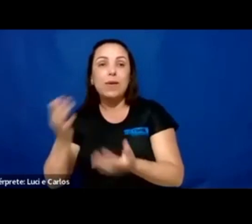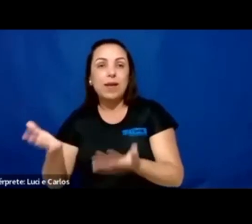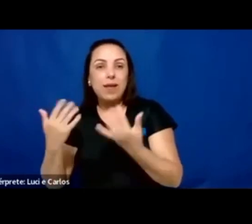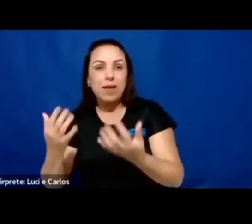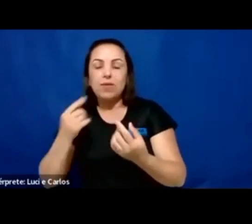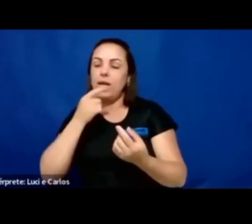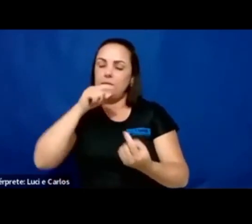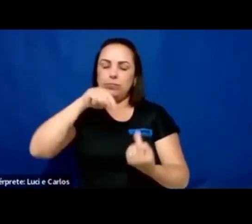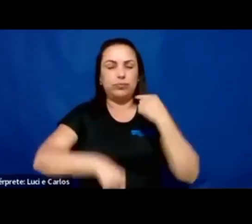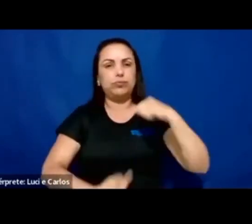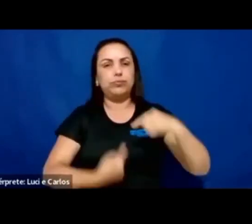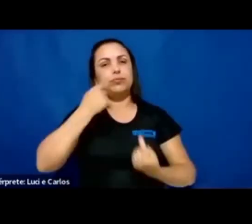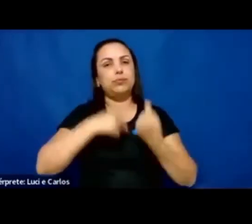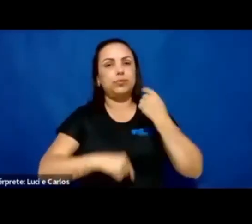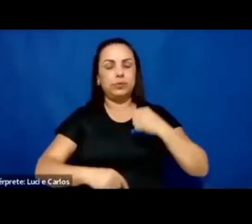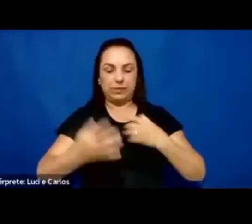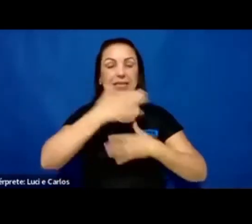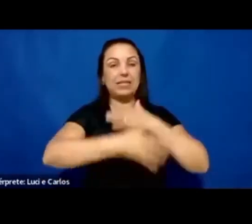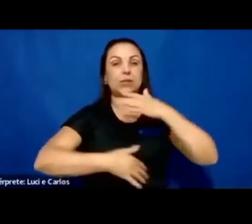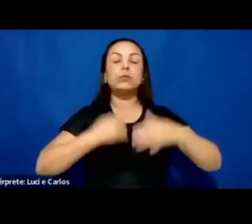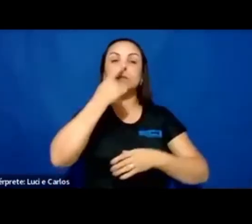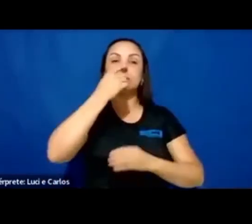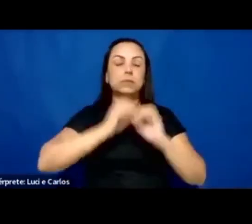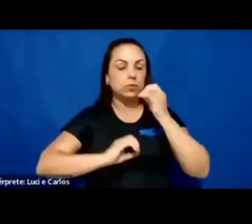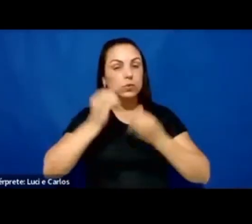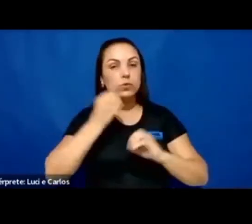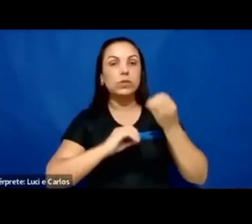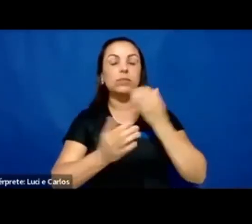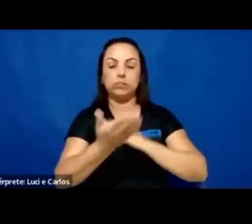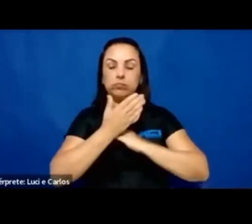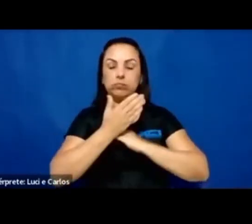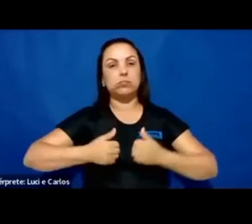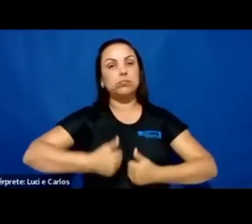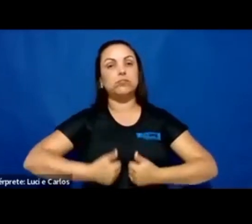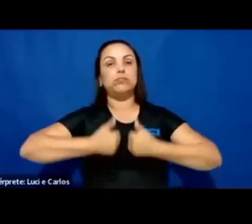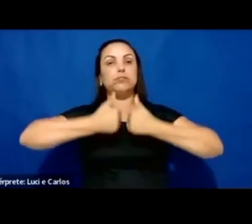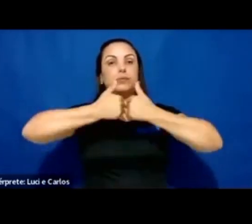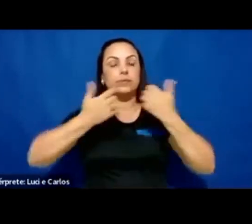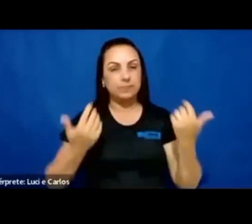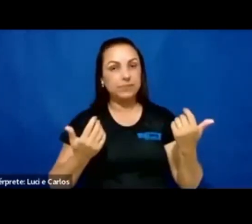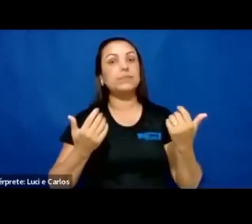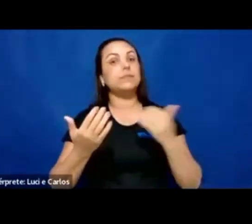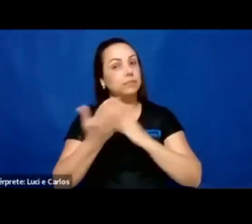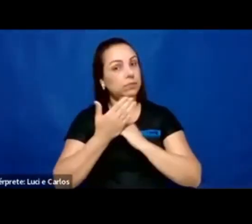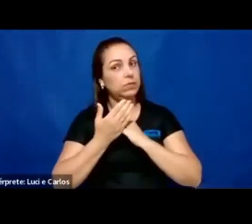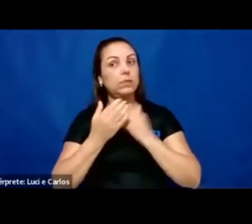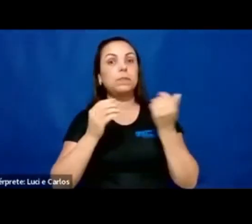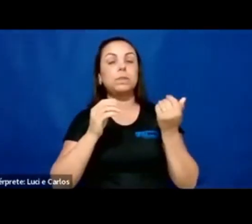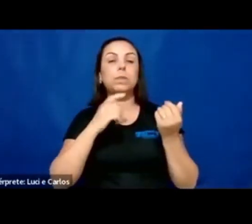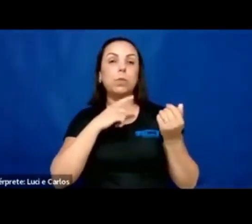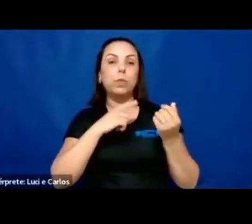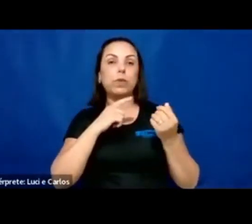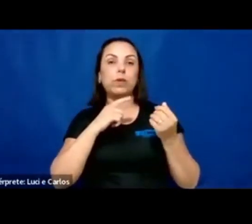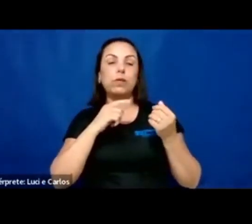sistema imunológico. Seu sistema imunológico tem células chamadas Caspase-9, que ela vai lá e fala assim, ó,